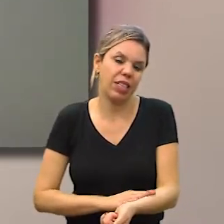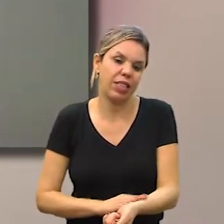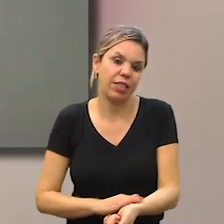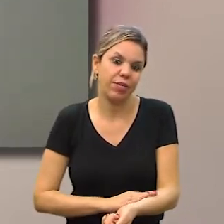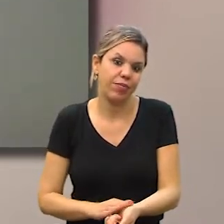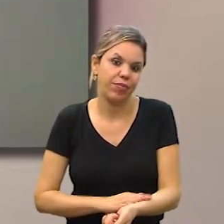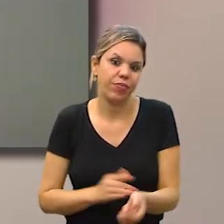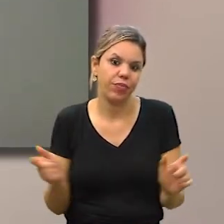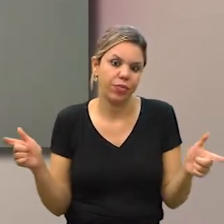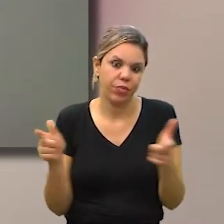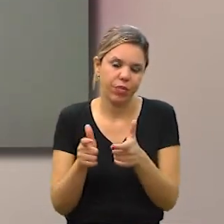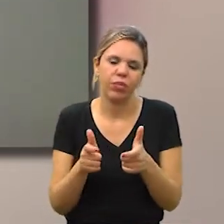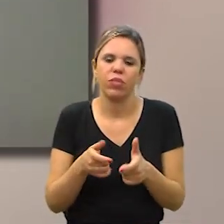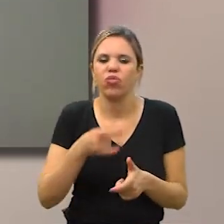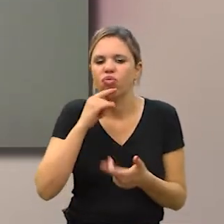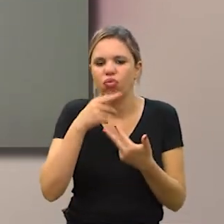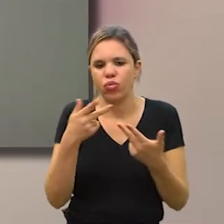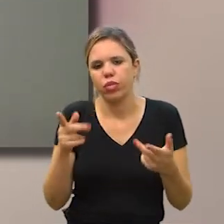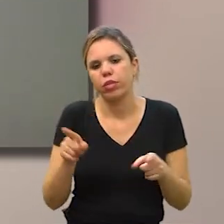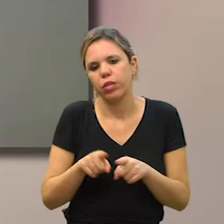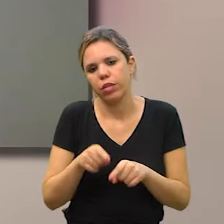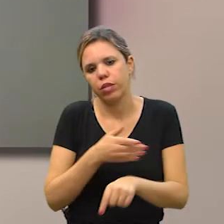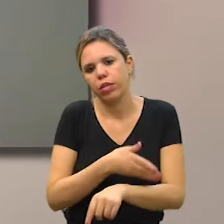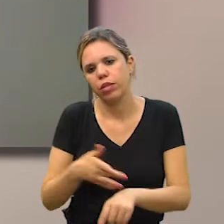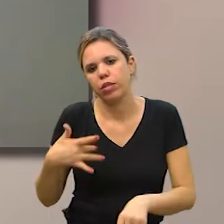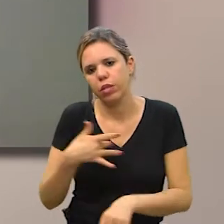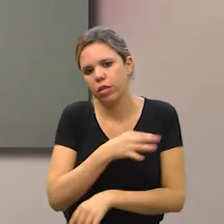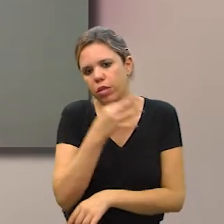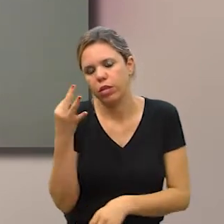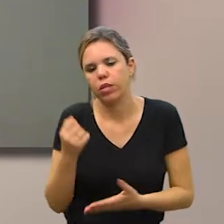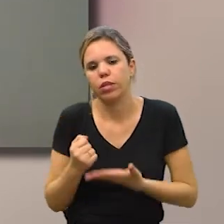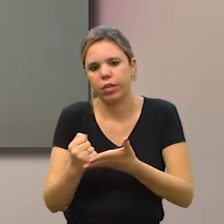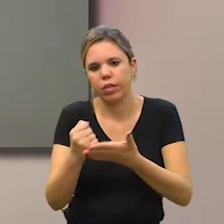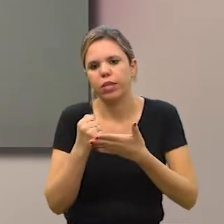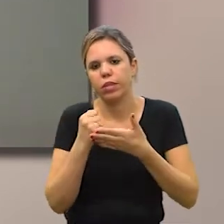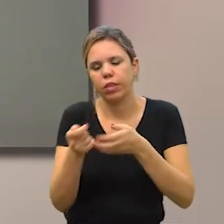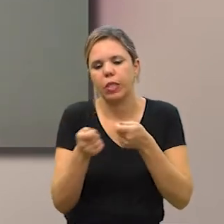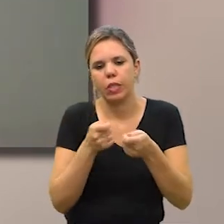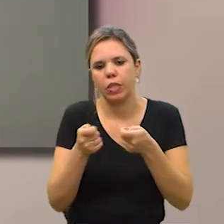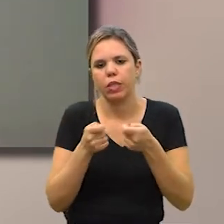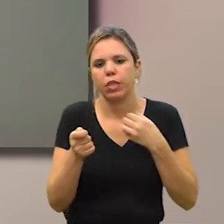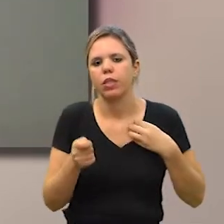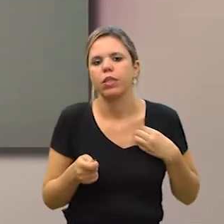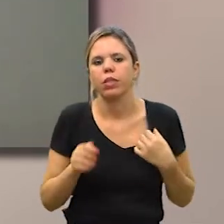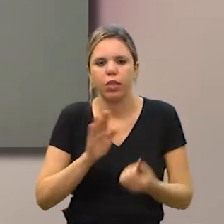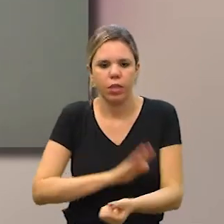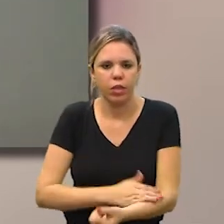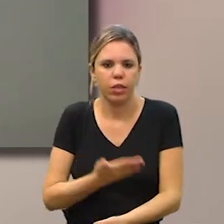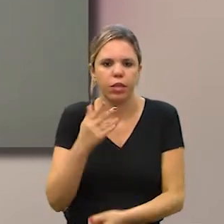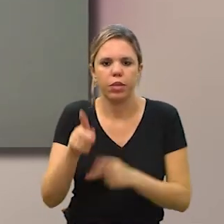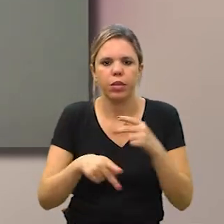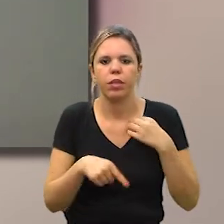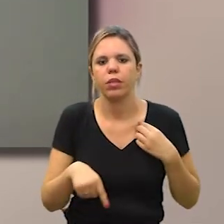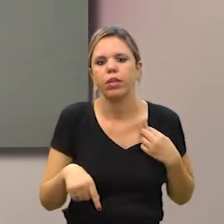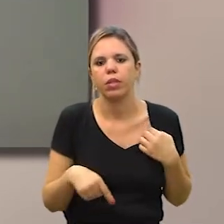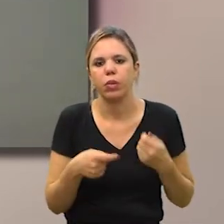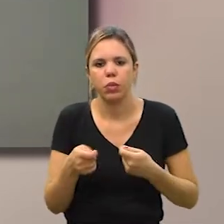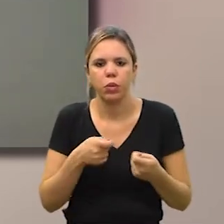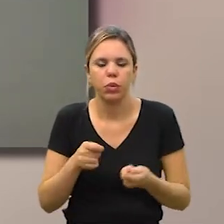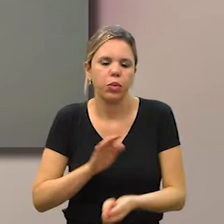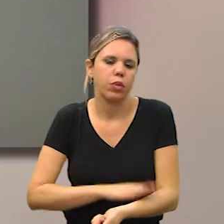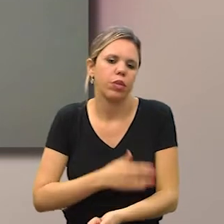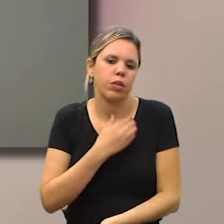e diminui a ingestão de álcool isso são os hábitos saudáveis que ajudam no controle da pressão tem pessoas que vão